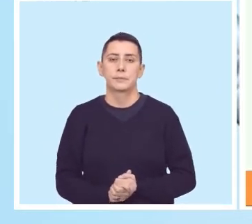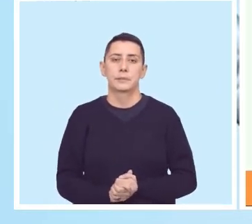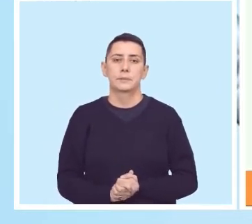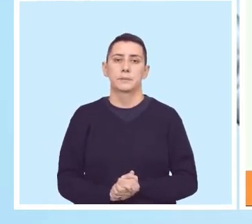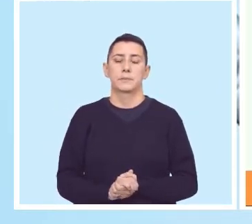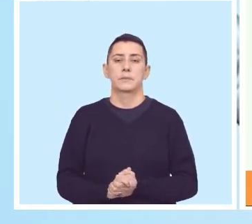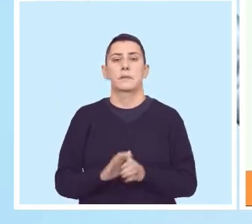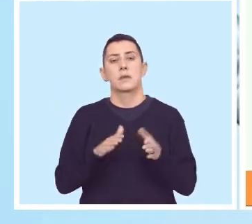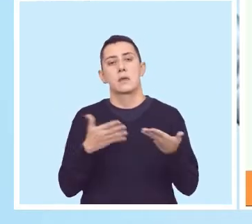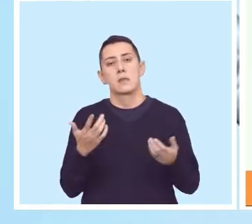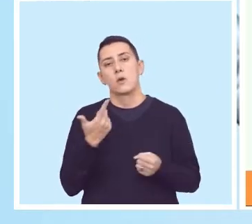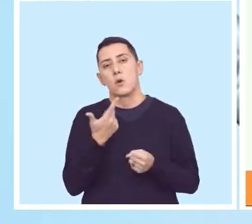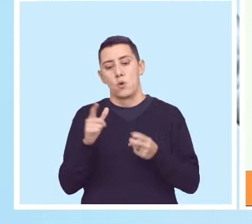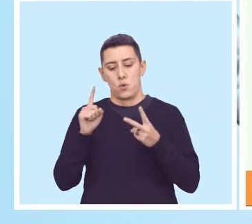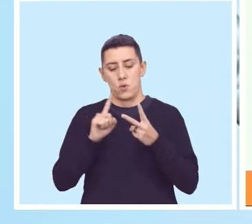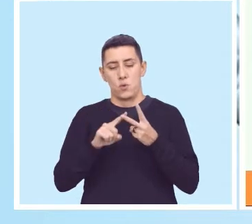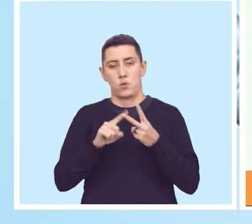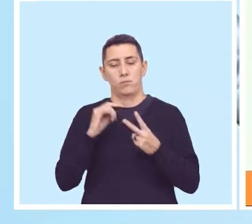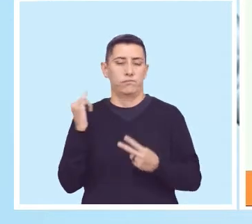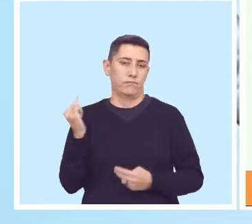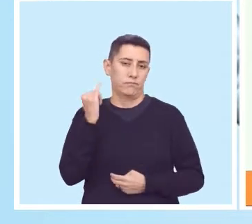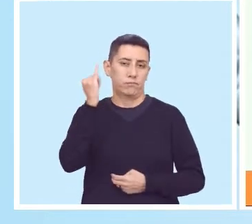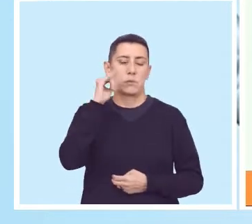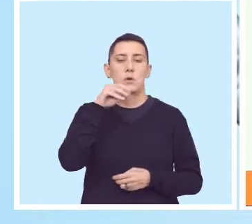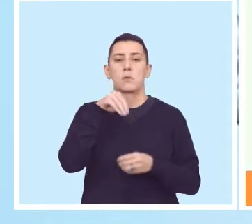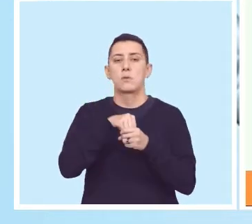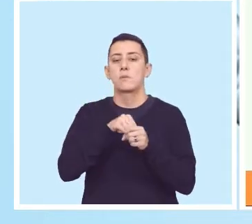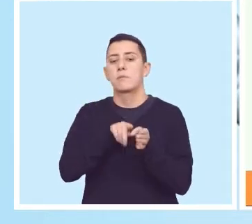ponto importante aqui dessa nossa pesquisa,